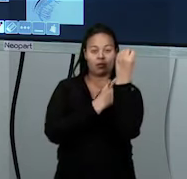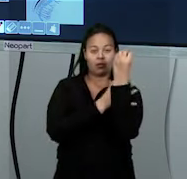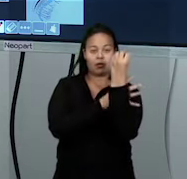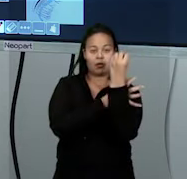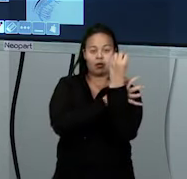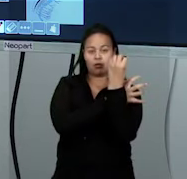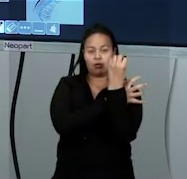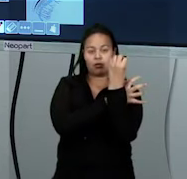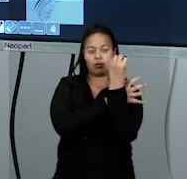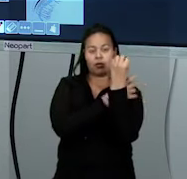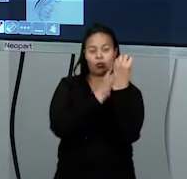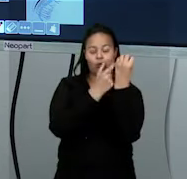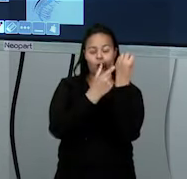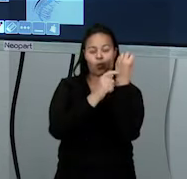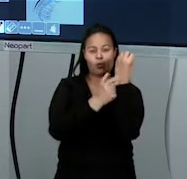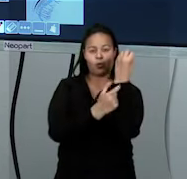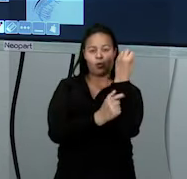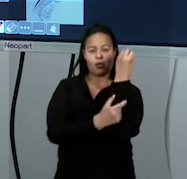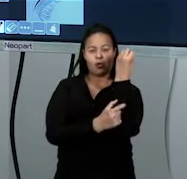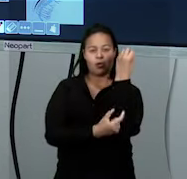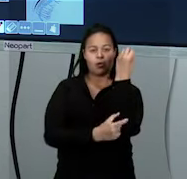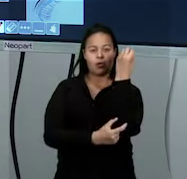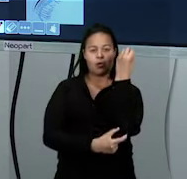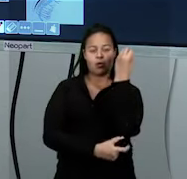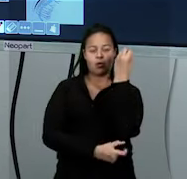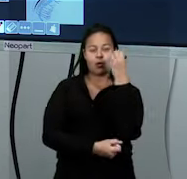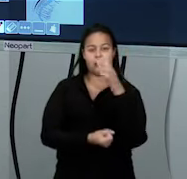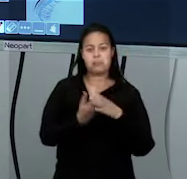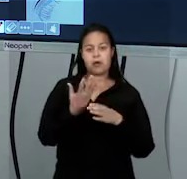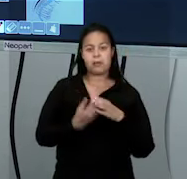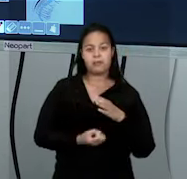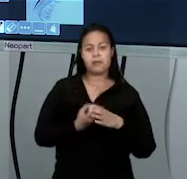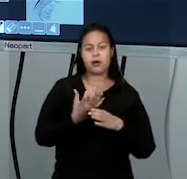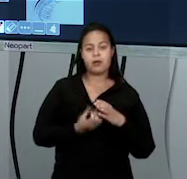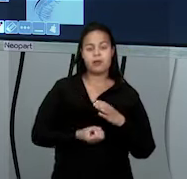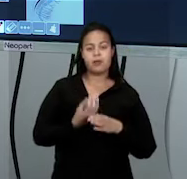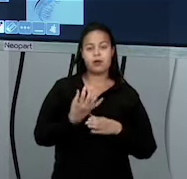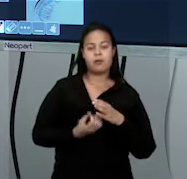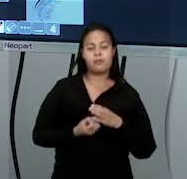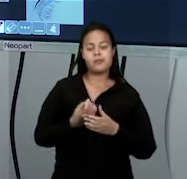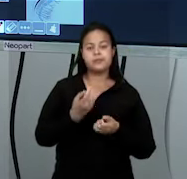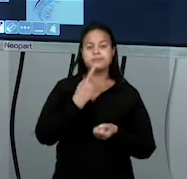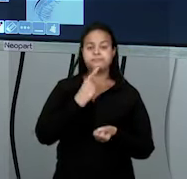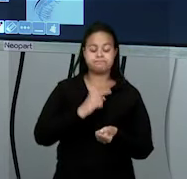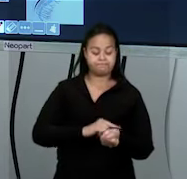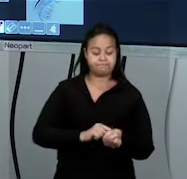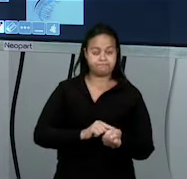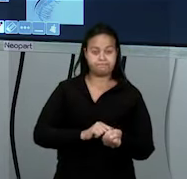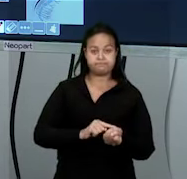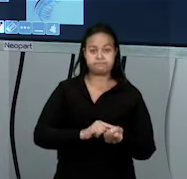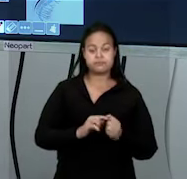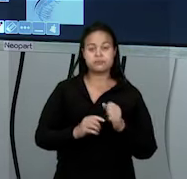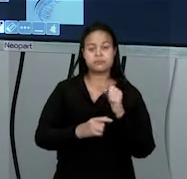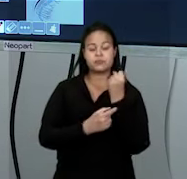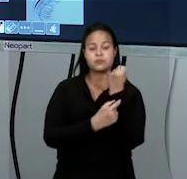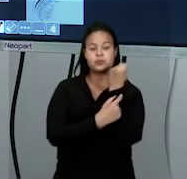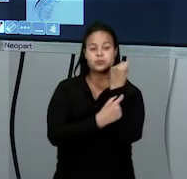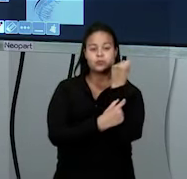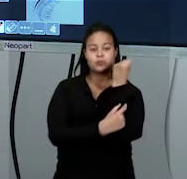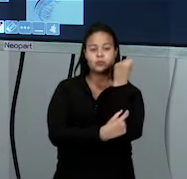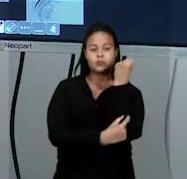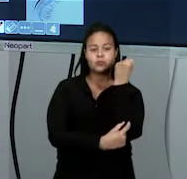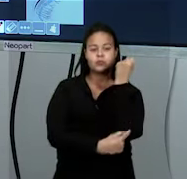nos ossos longos e vai produzir células sanguíneas. Medula espinhal,